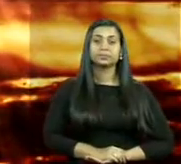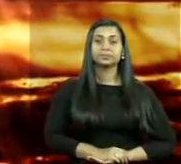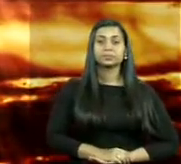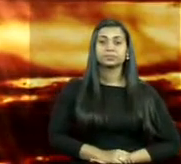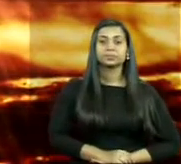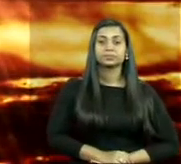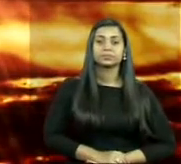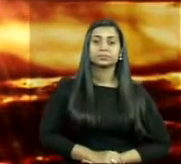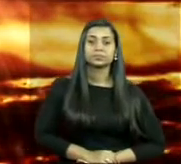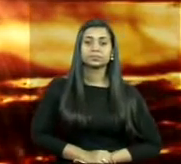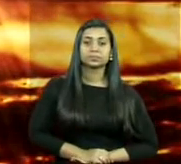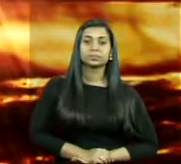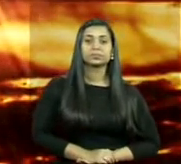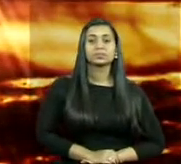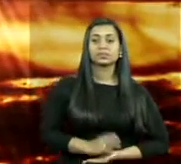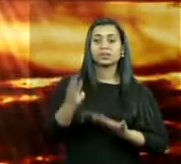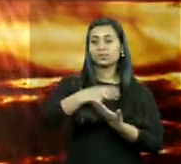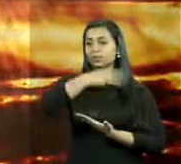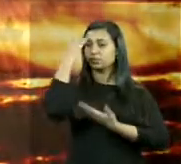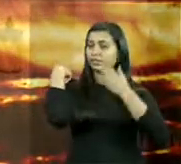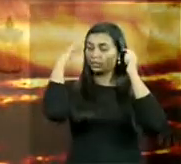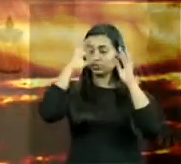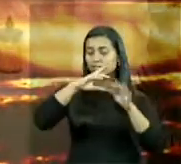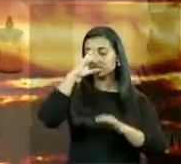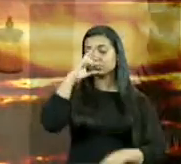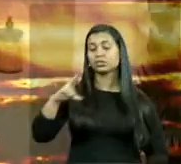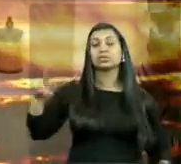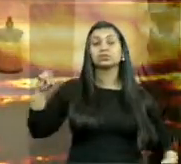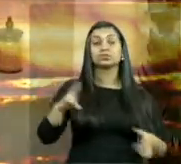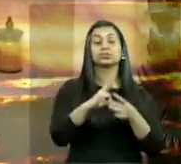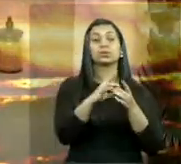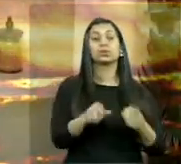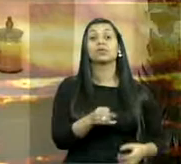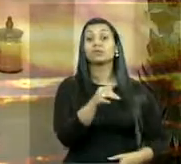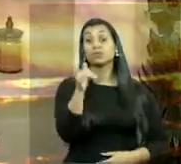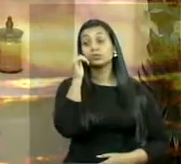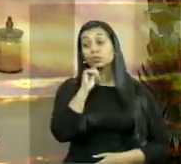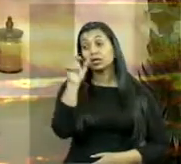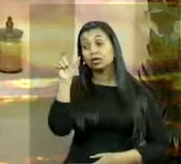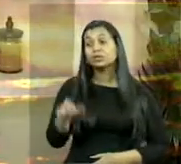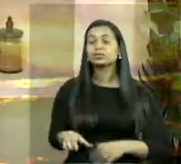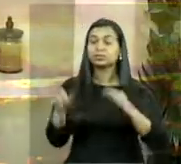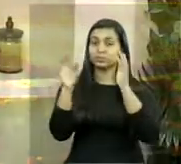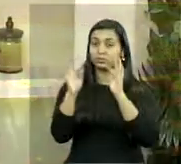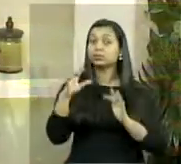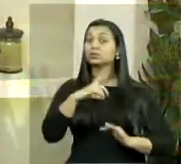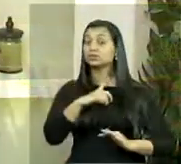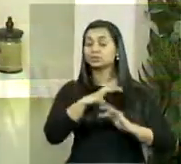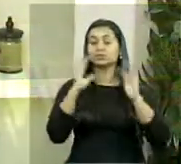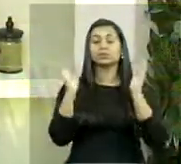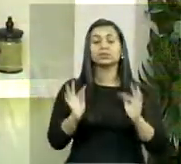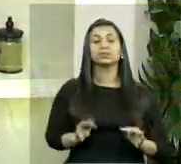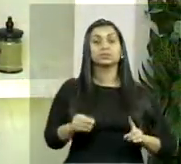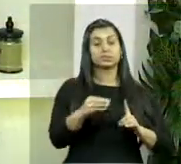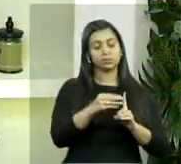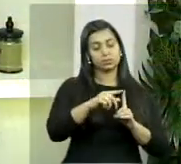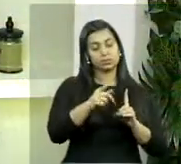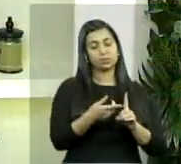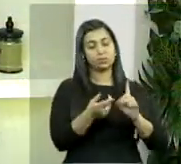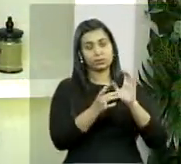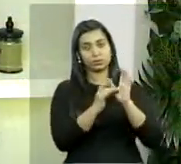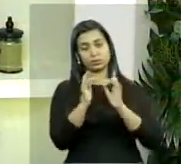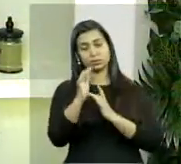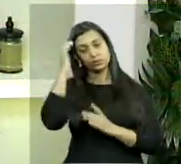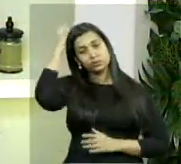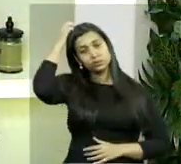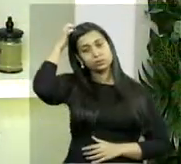hora de nossa morte. Amém. Ave Maria, cheia de graça, o Senhor é convosco. Bendita sois vós entre as mulheres, e bendito